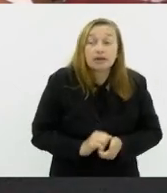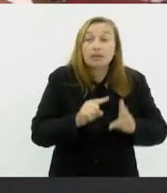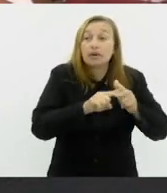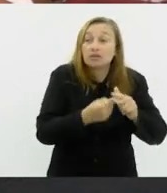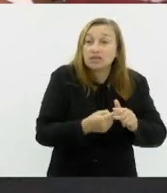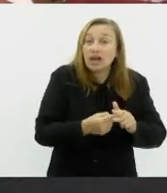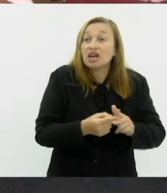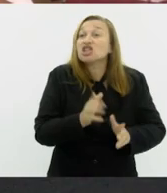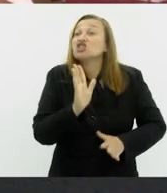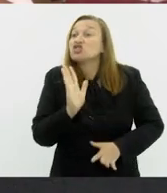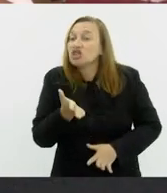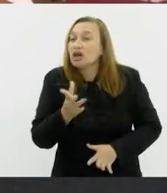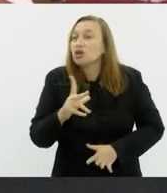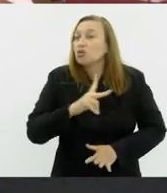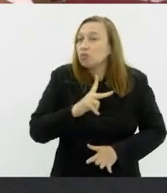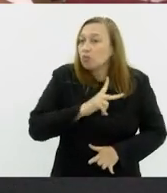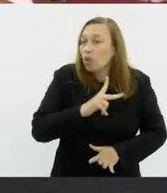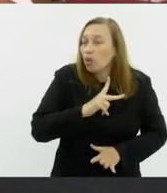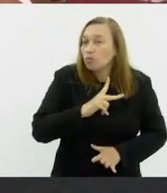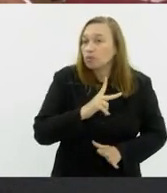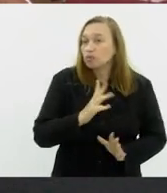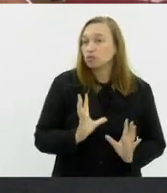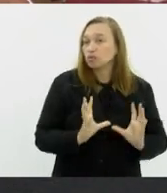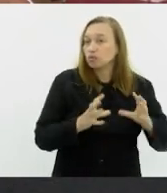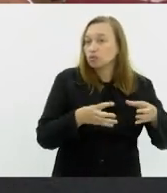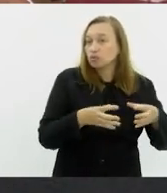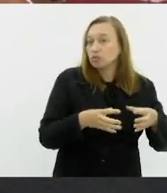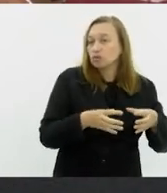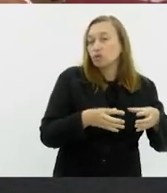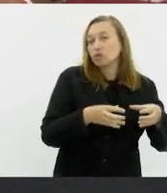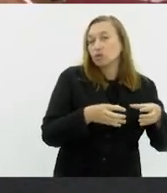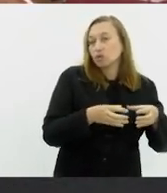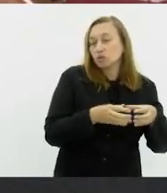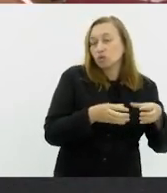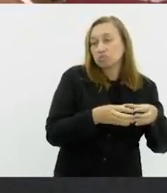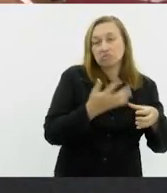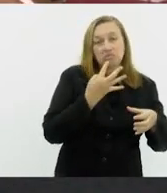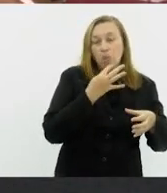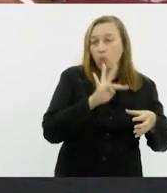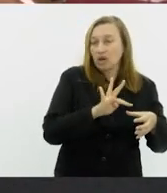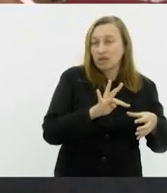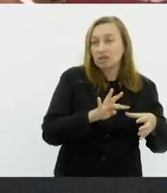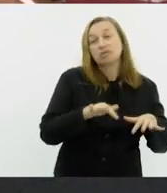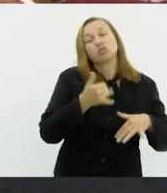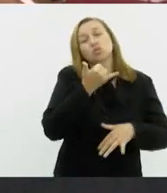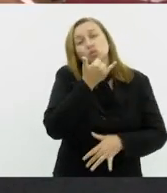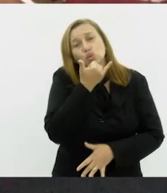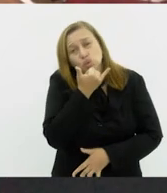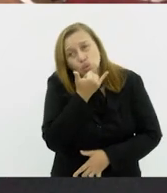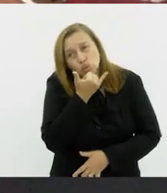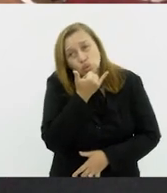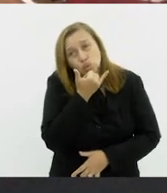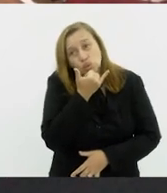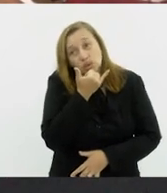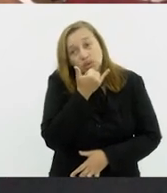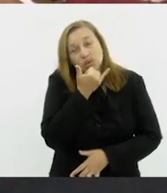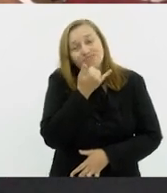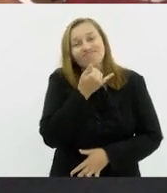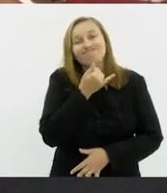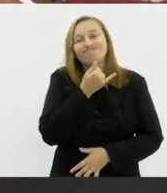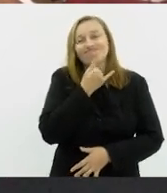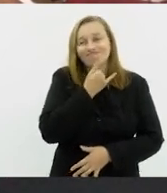regulamentar, já que o próprio órgão desconhece. Então, desculpe, é muito